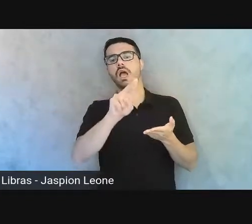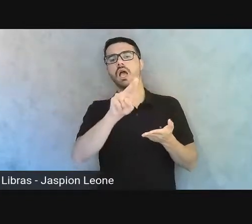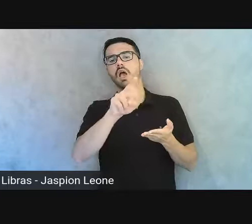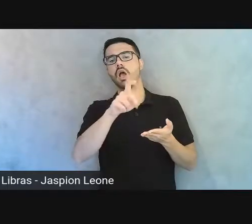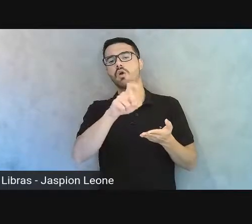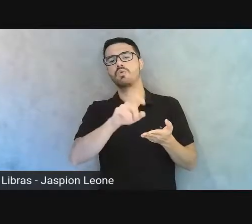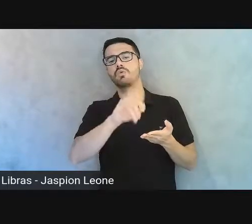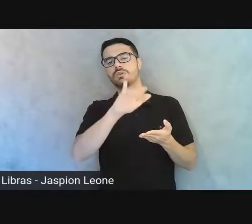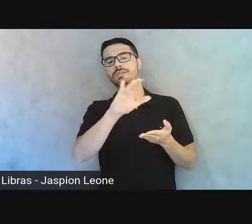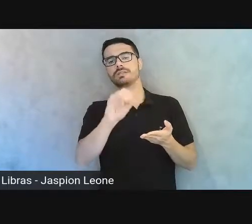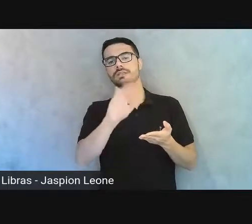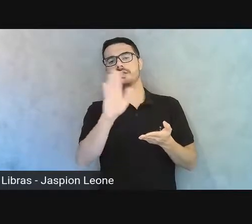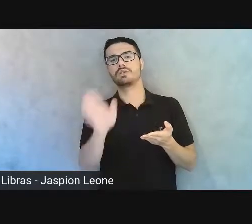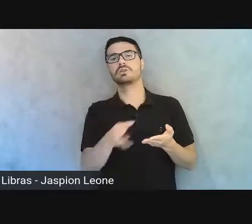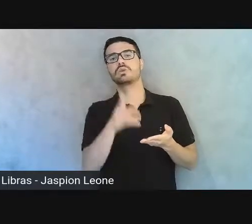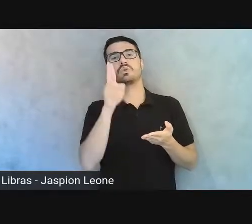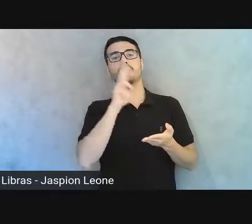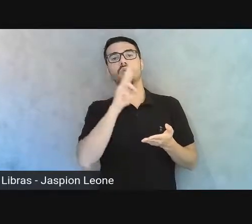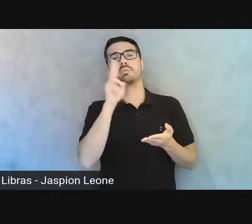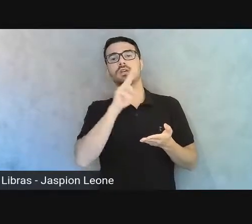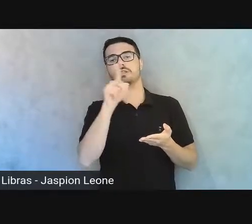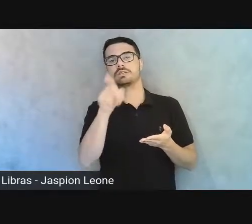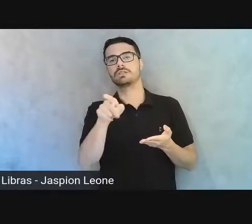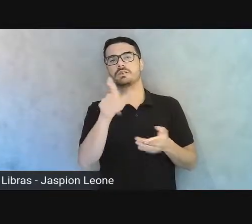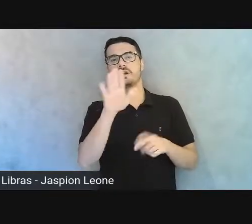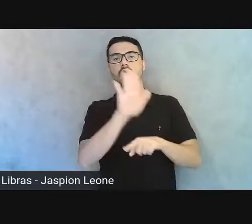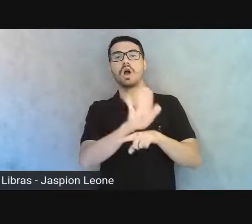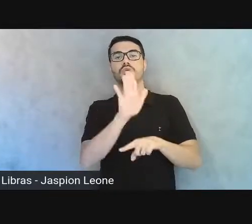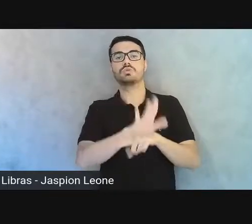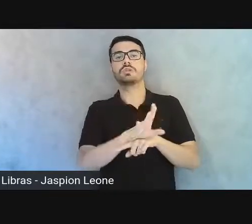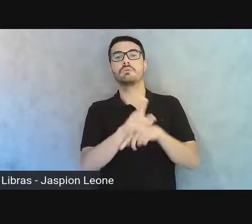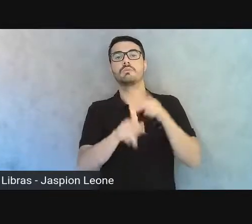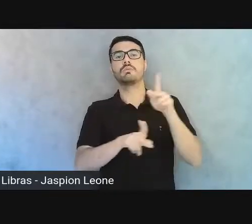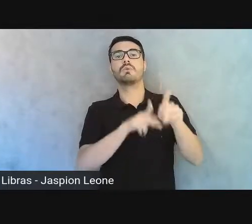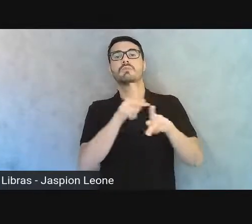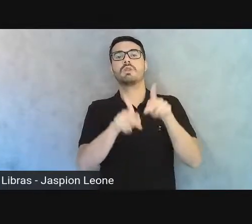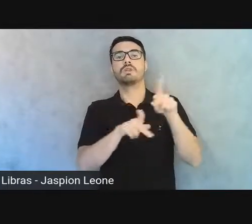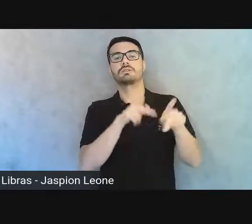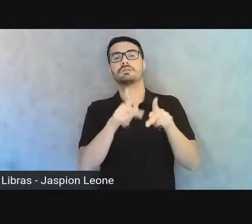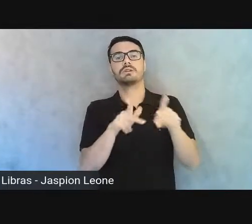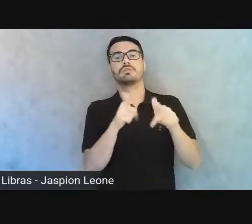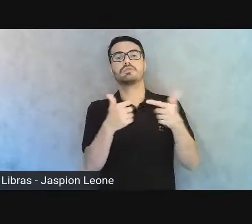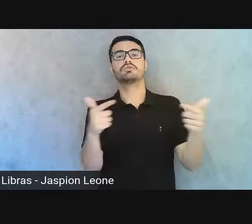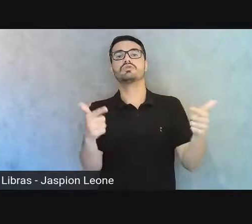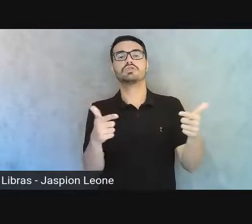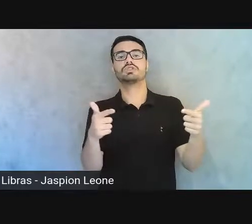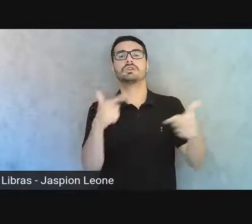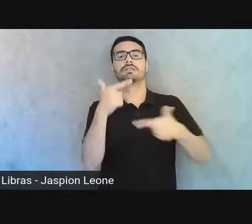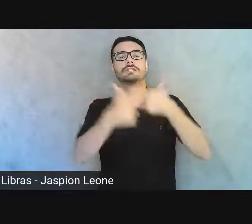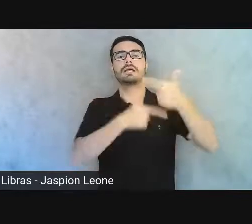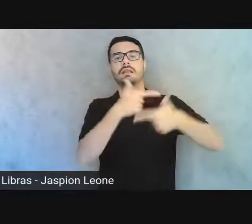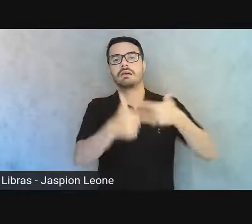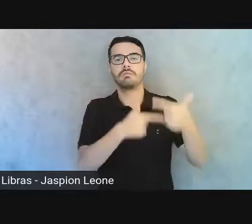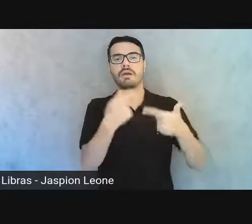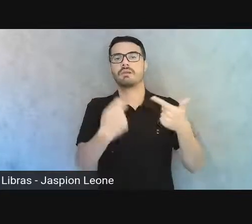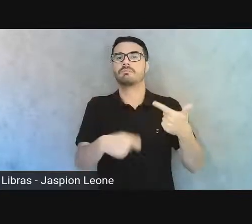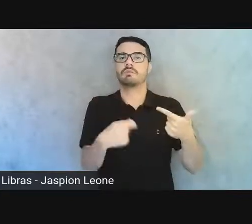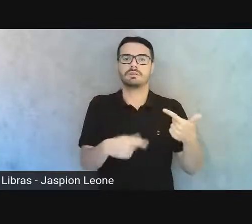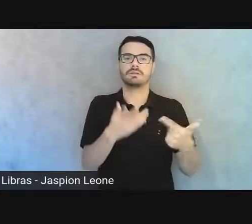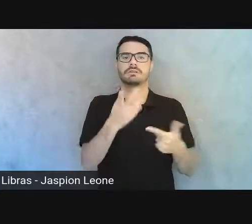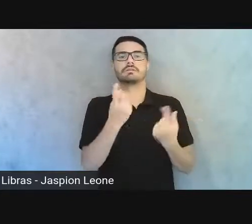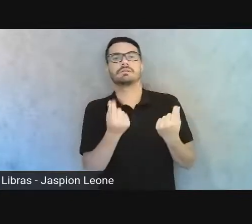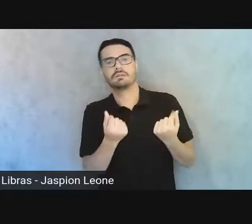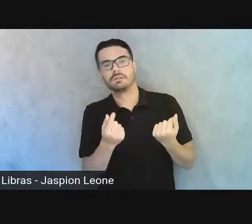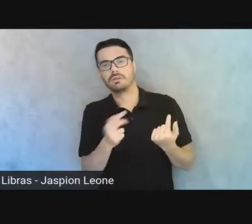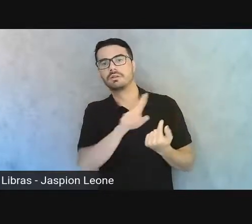né? Atendendo a um universo enorme de pessoas que puderam contar